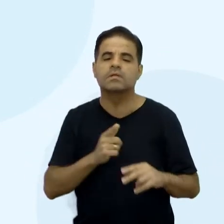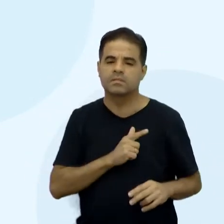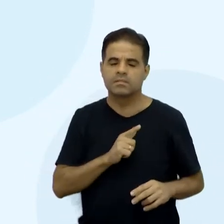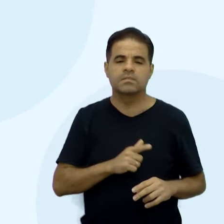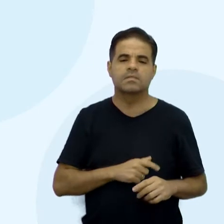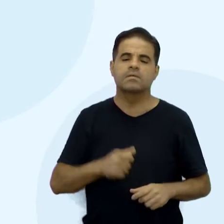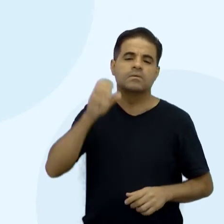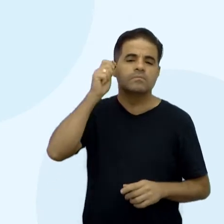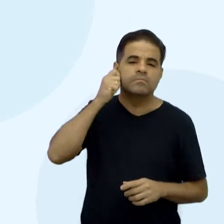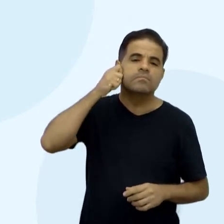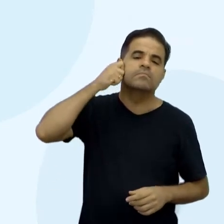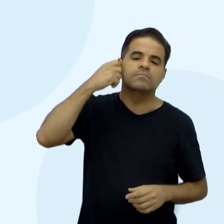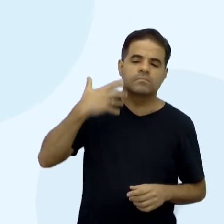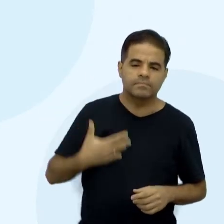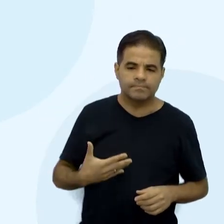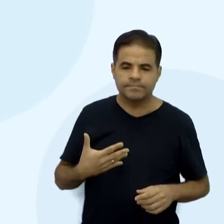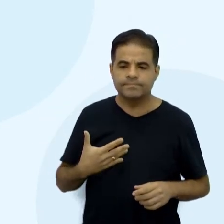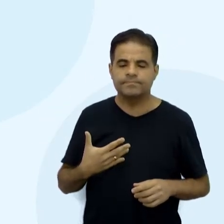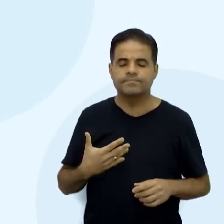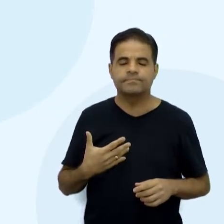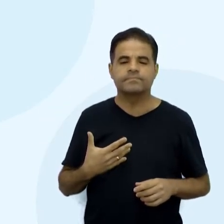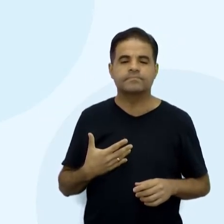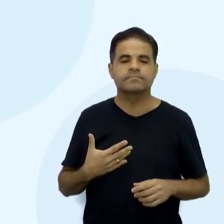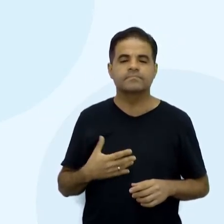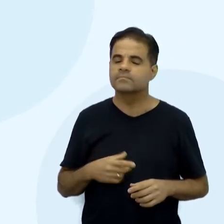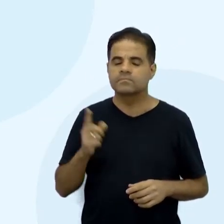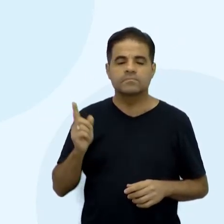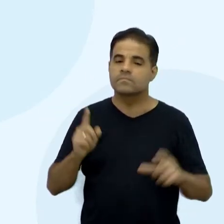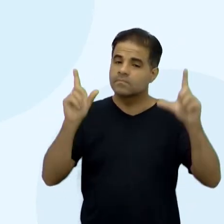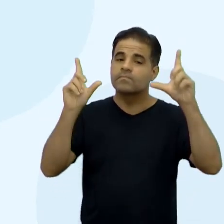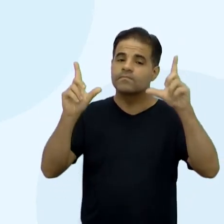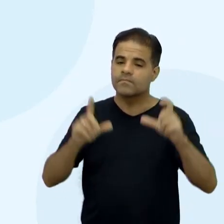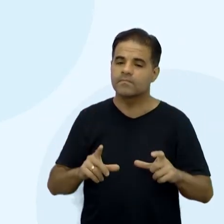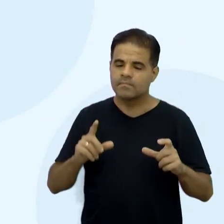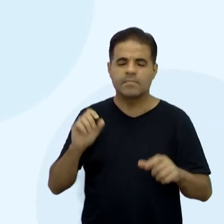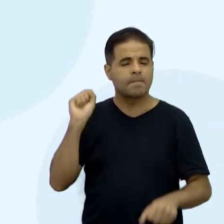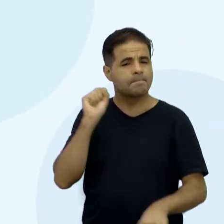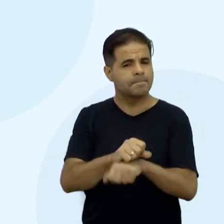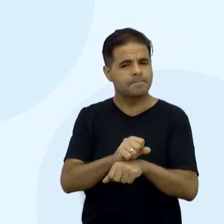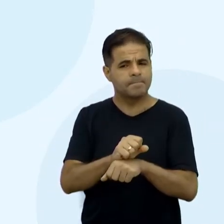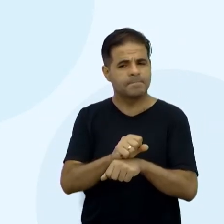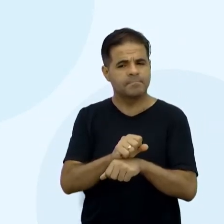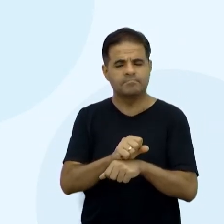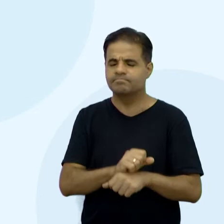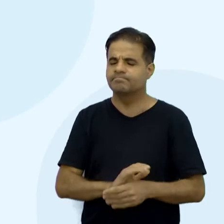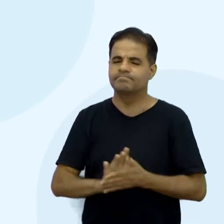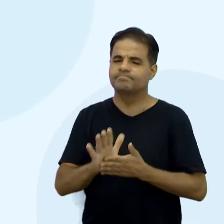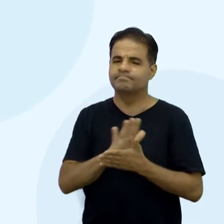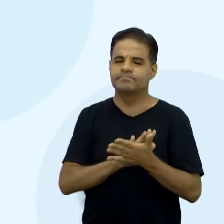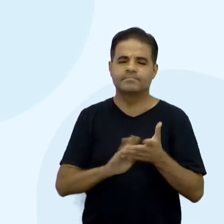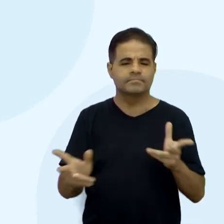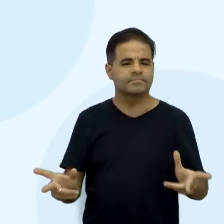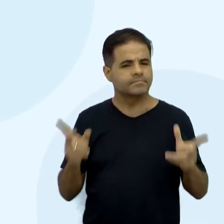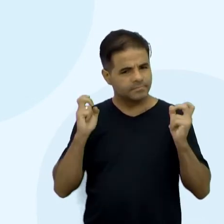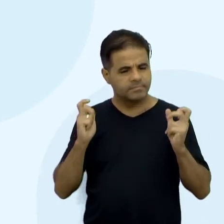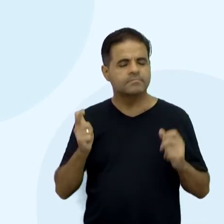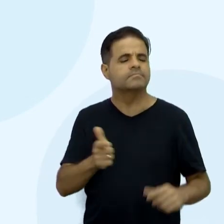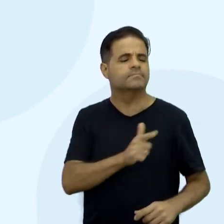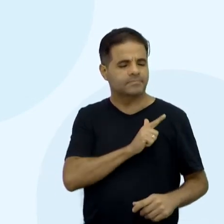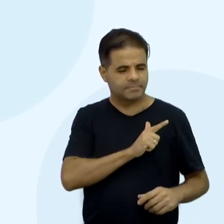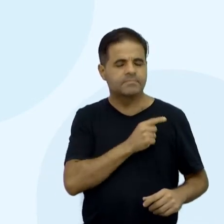aqui essa descrição da imagem. Sabe o que eu vejo aí, Mara? Que não é uma foto estática, né? Não. Você percebe que